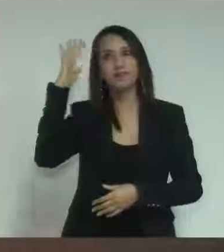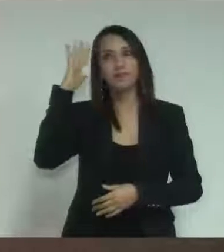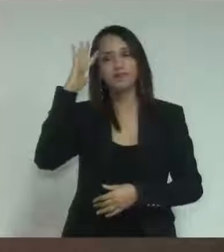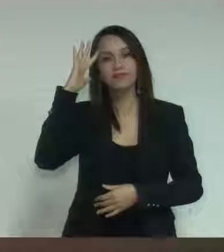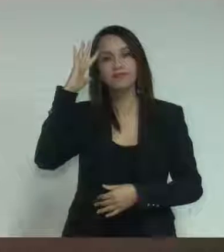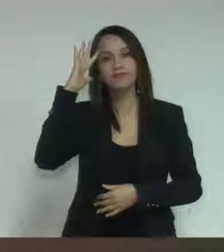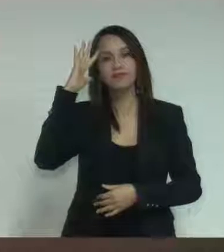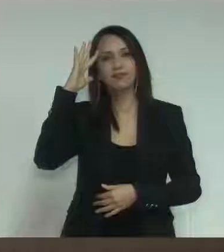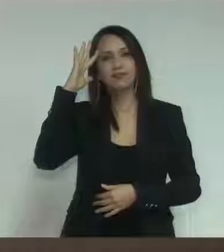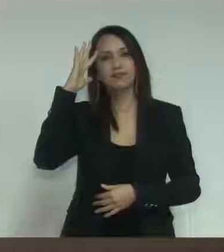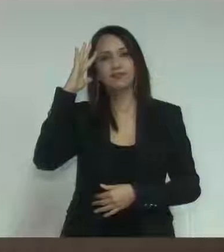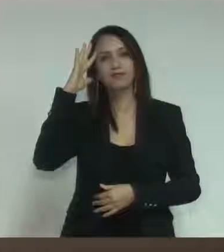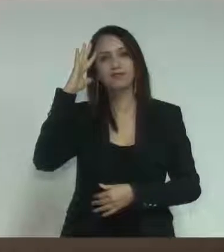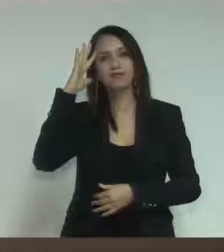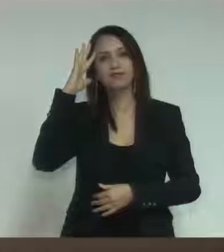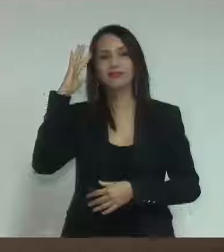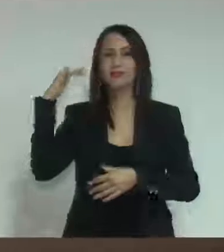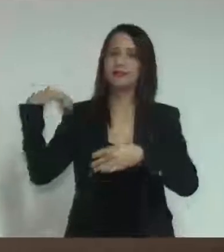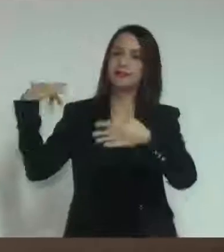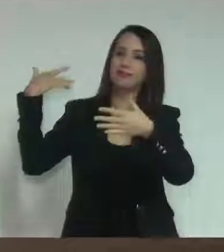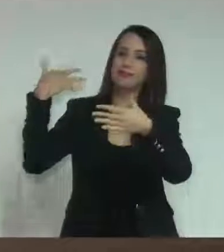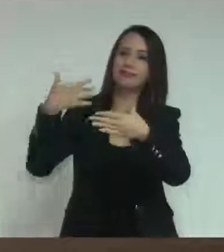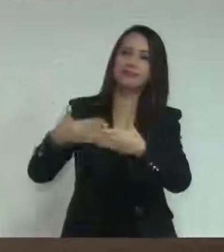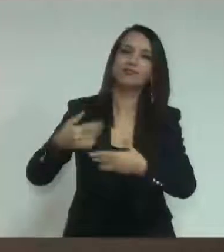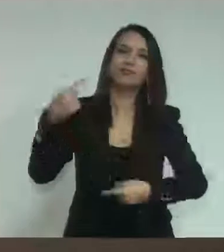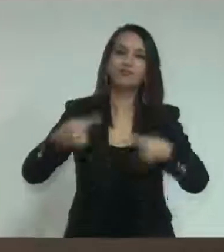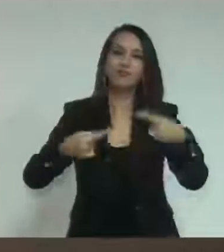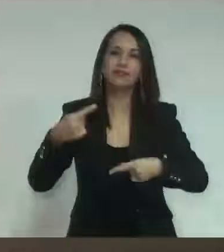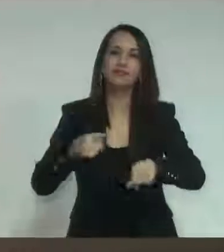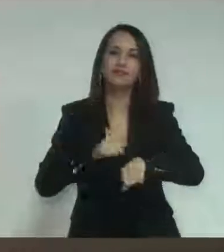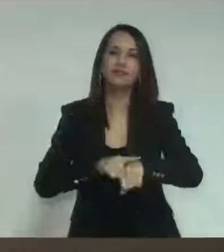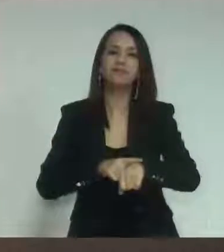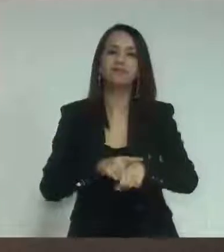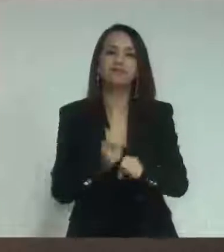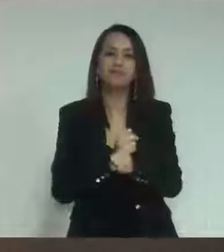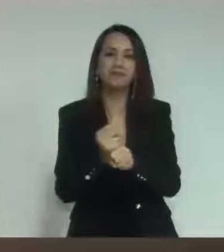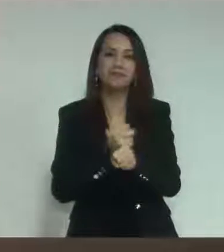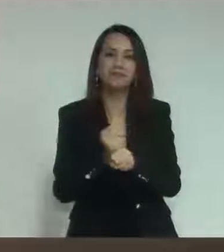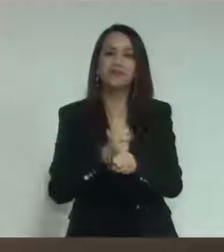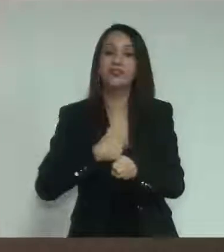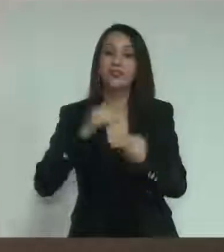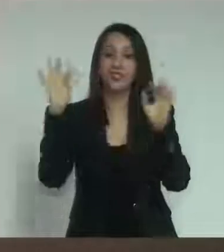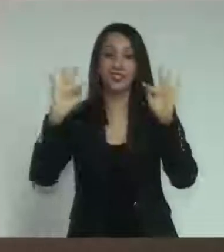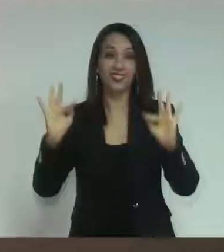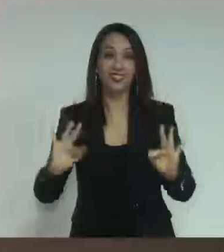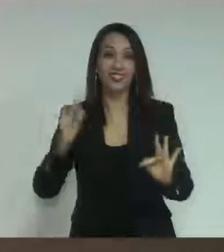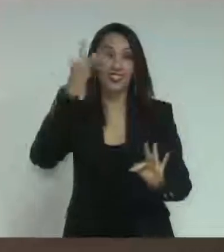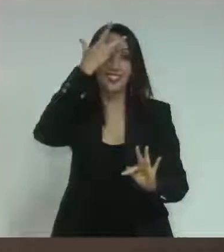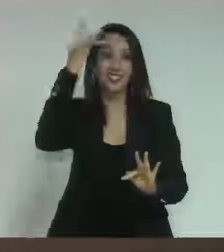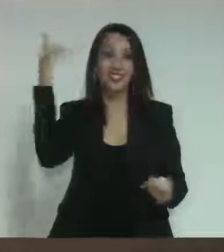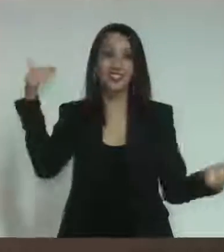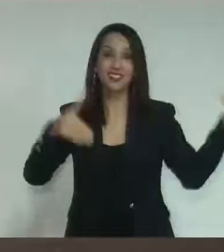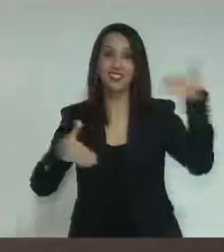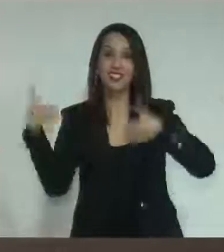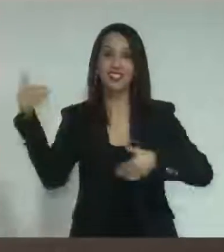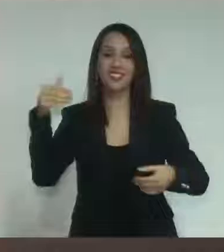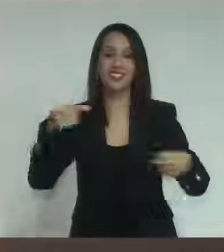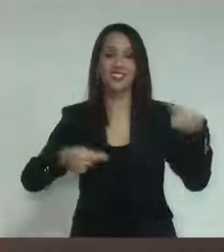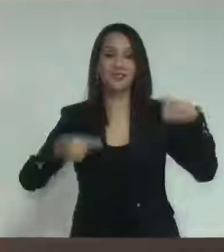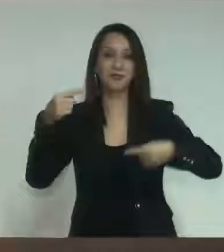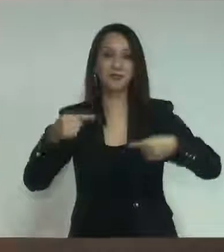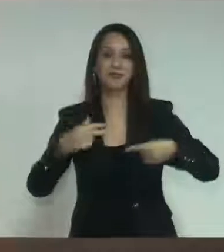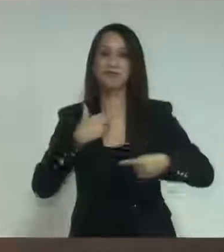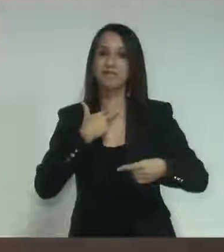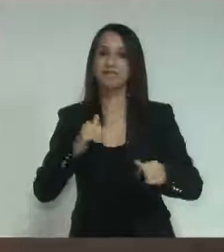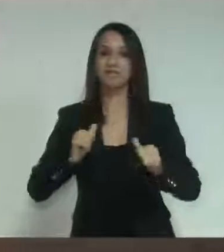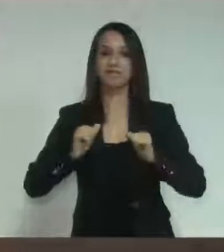A gente que acompanha a política há um pouco mais de tempo, eu fiquei muito feliz por mais pessoas participarem da política. Mas a gente não pode se acomodar com